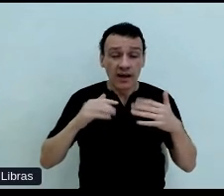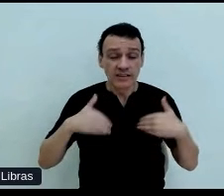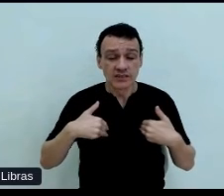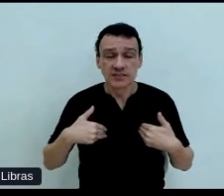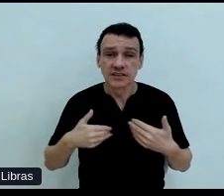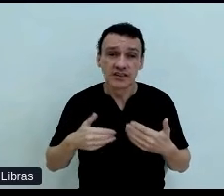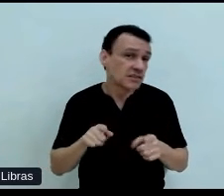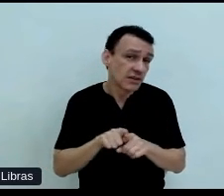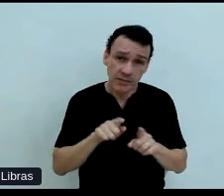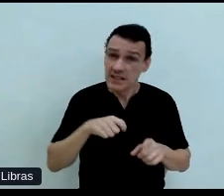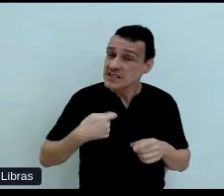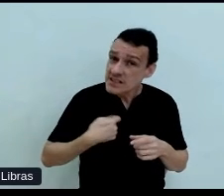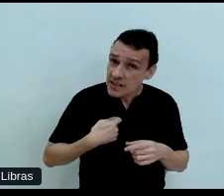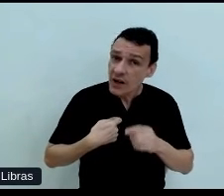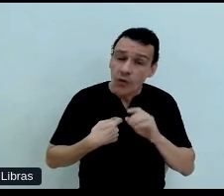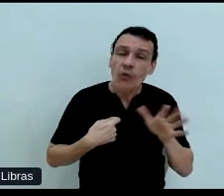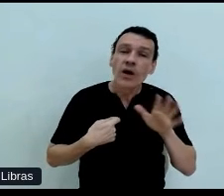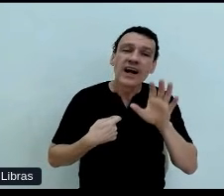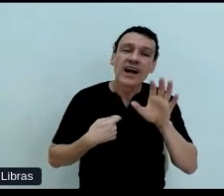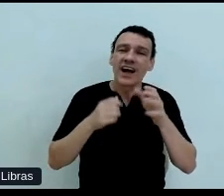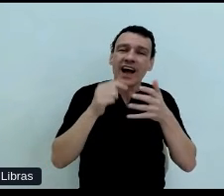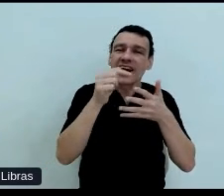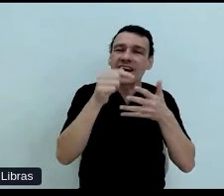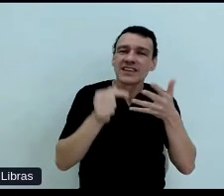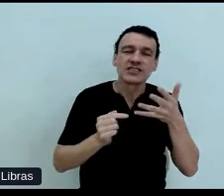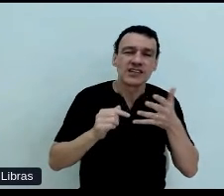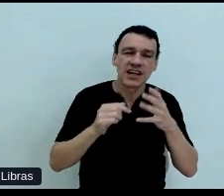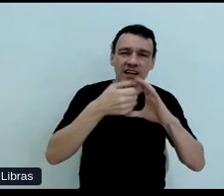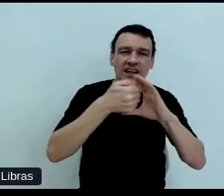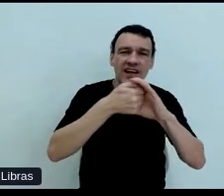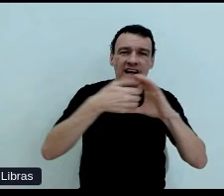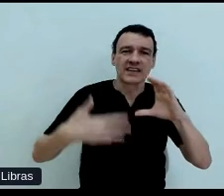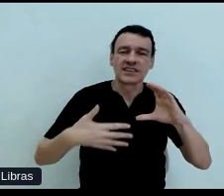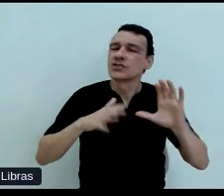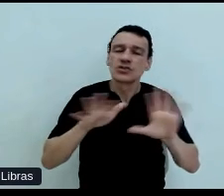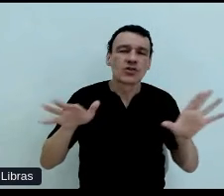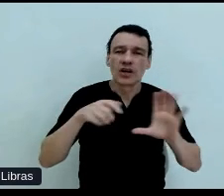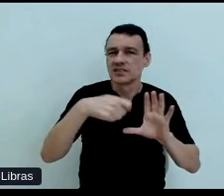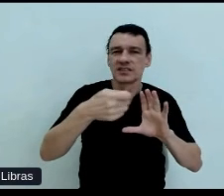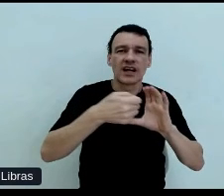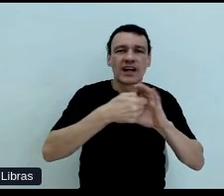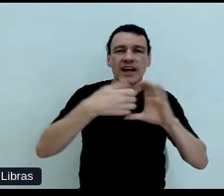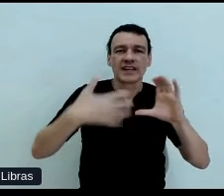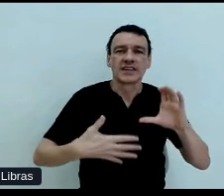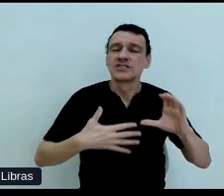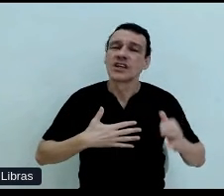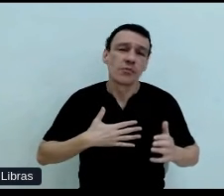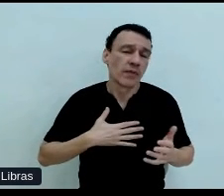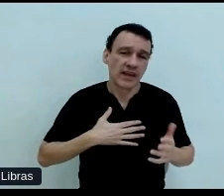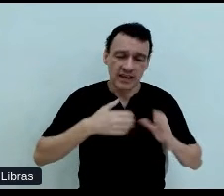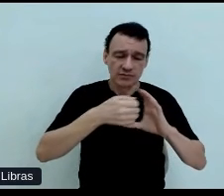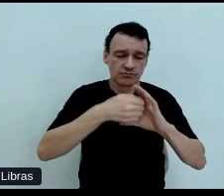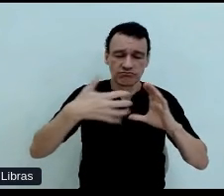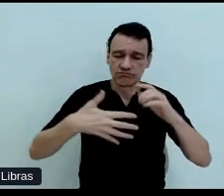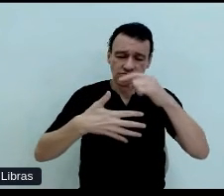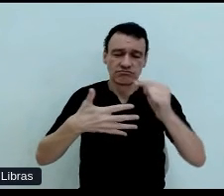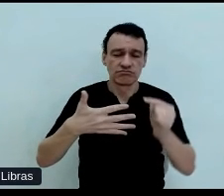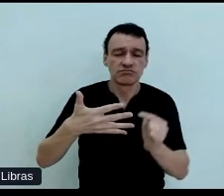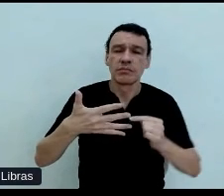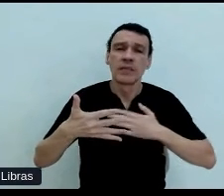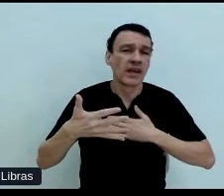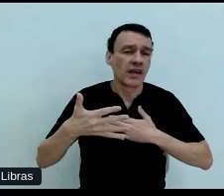autismo é só mais uma das características que eu tenho, porque sou mulher, tenho cabelo longo, uso óculos, olha